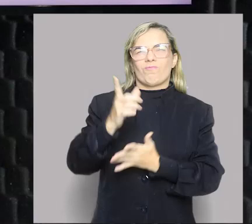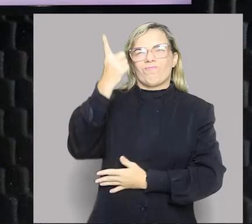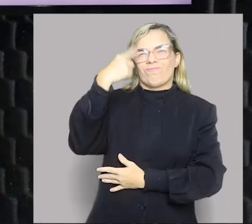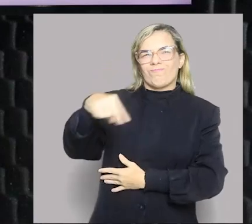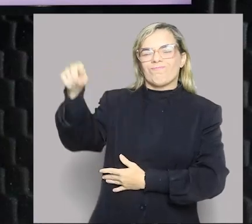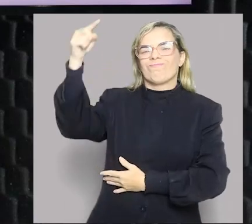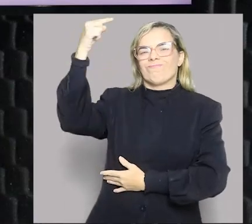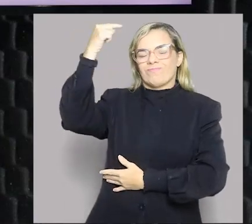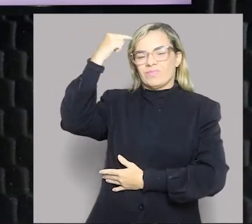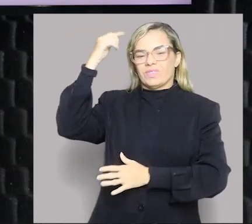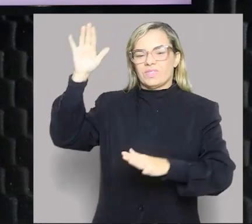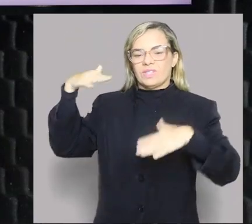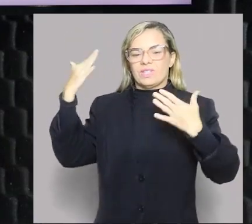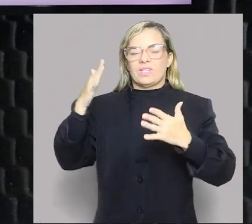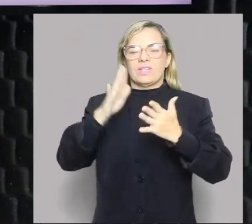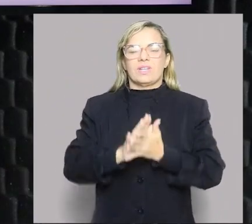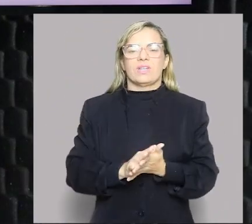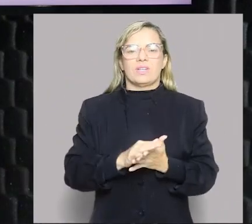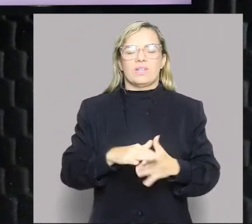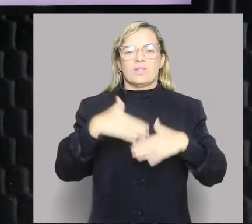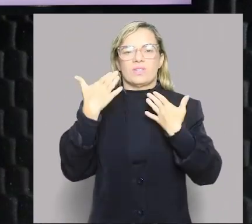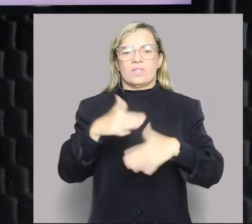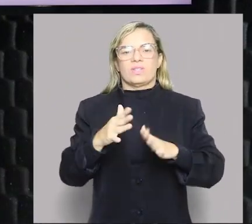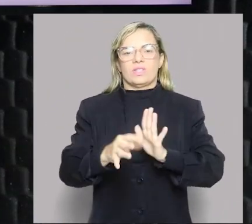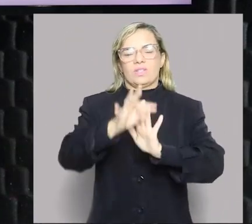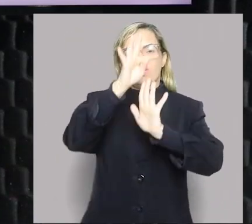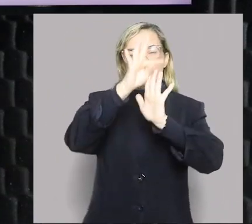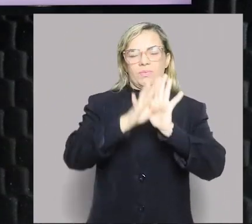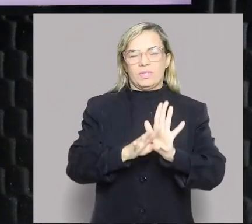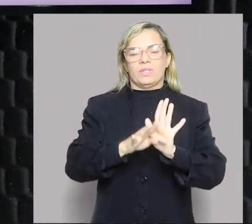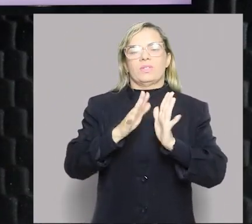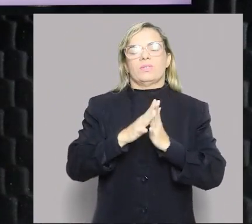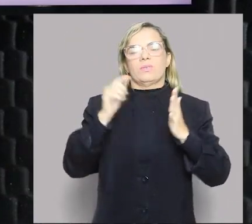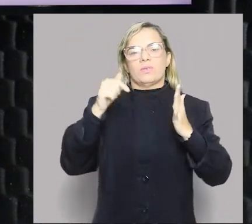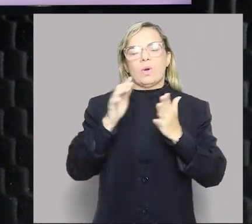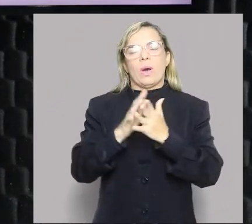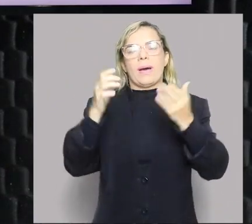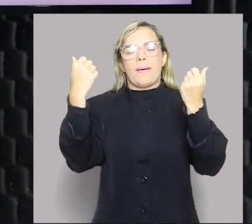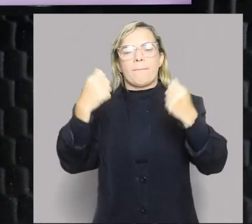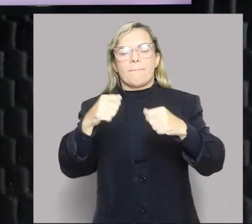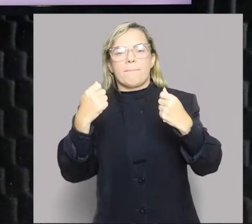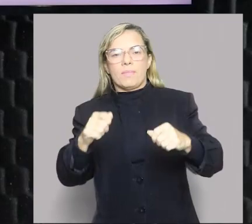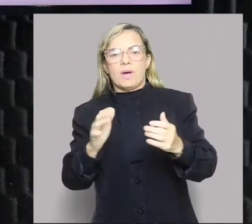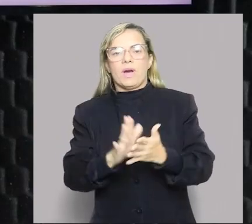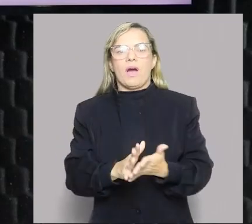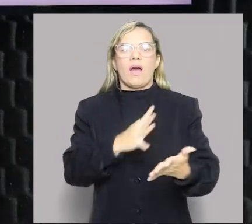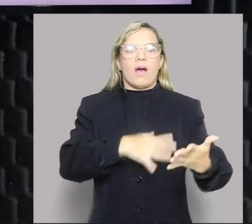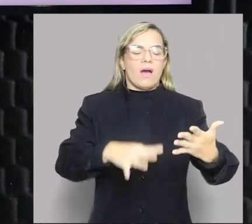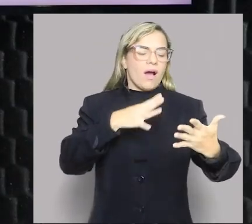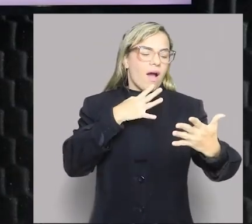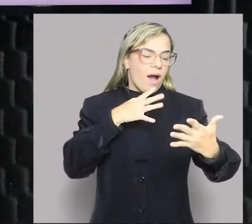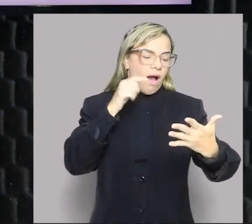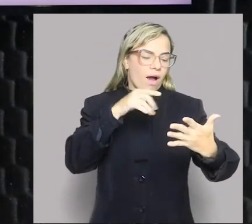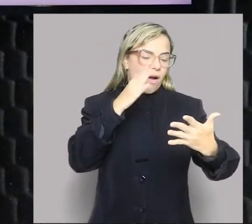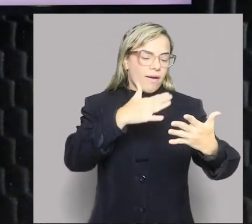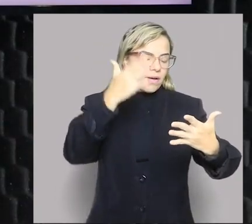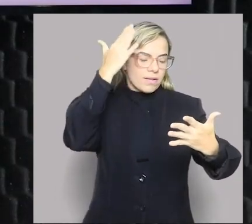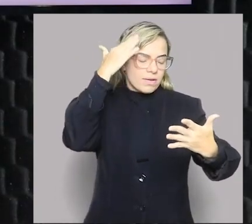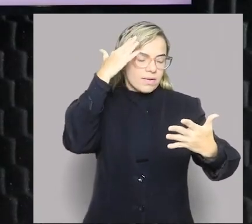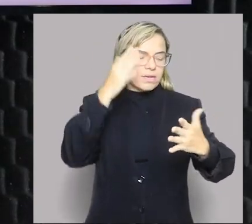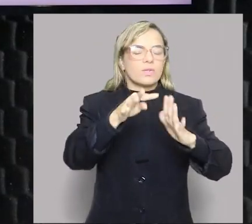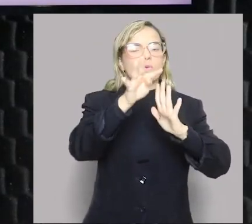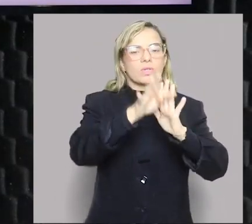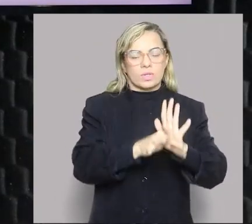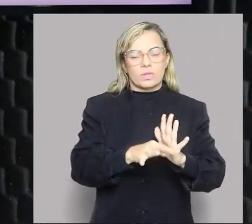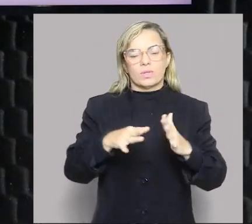a predominância da prova é textos. Então, vocês precisam ter familiaridade com os textos, tá bom? Então,